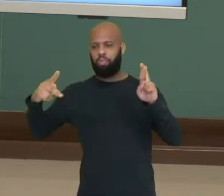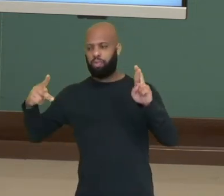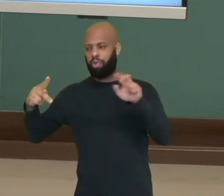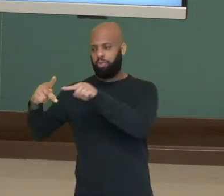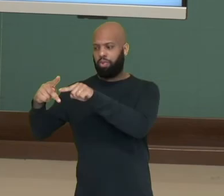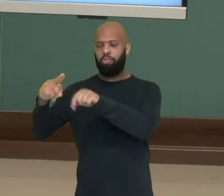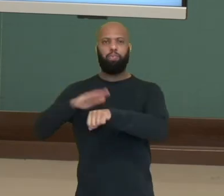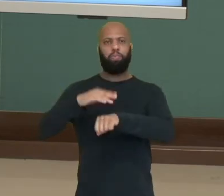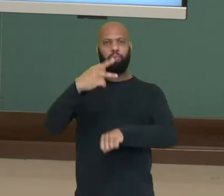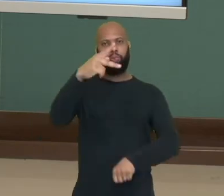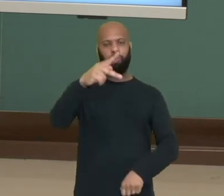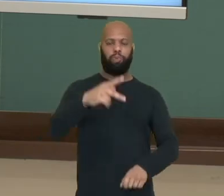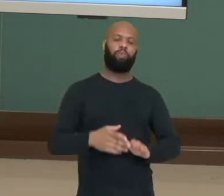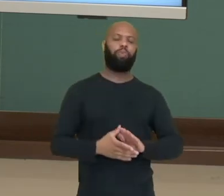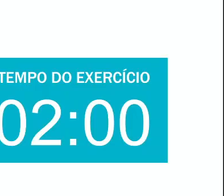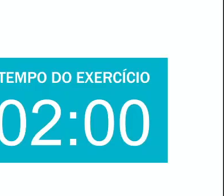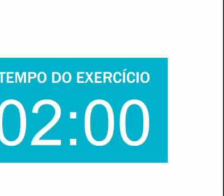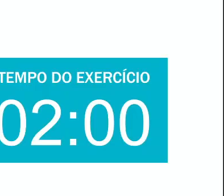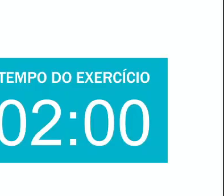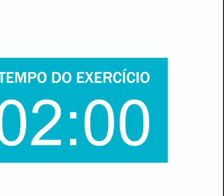com vocês.